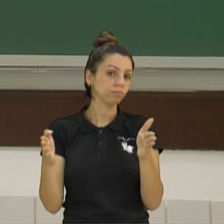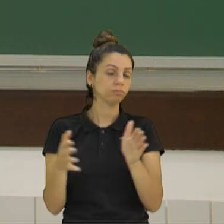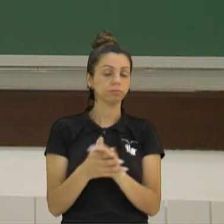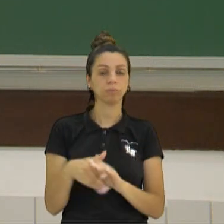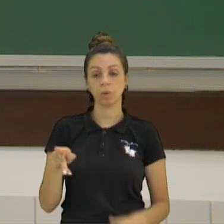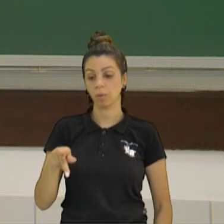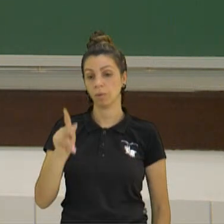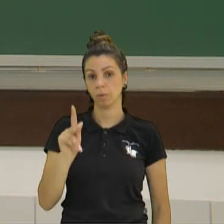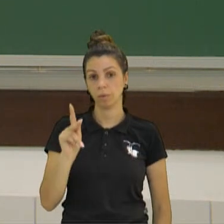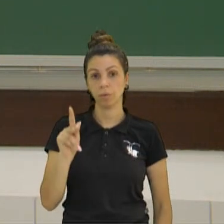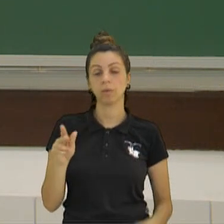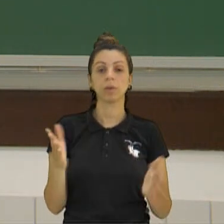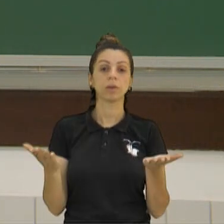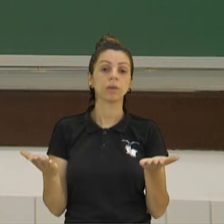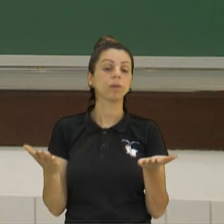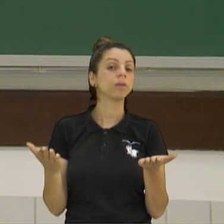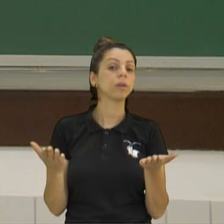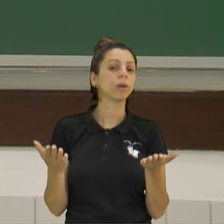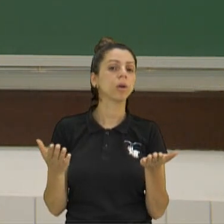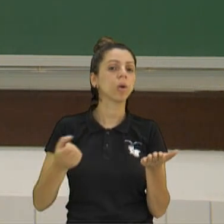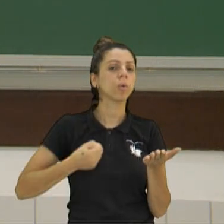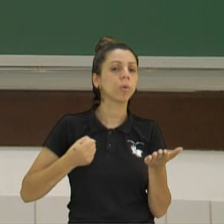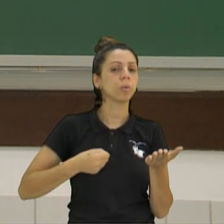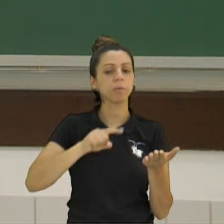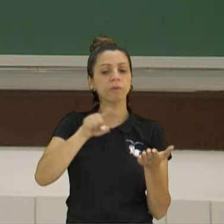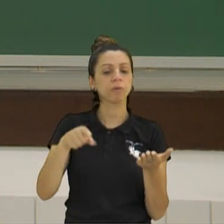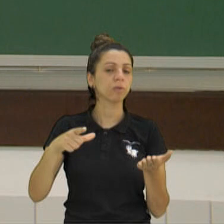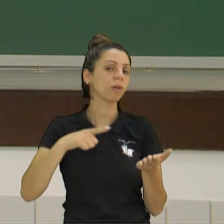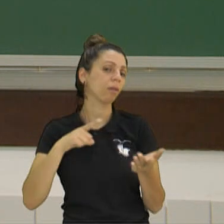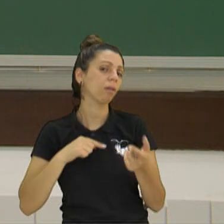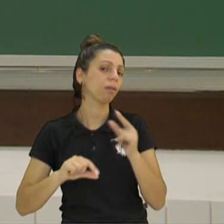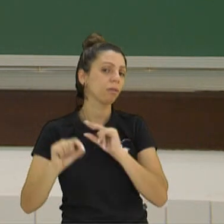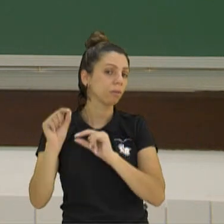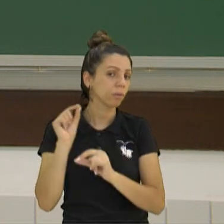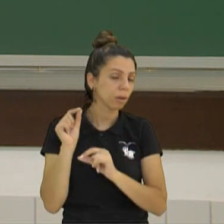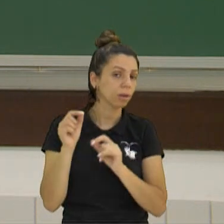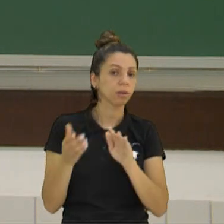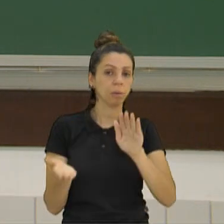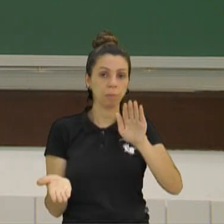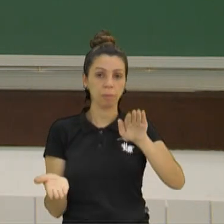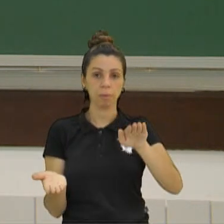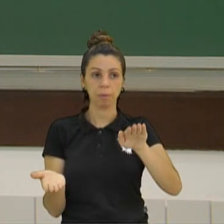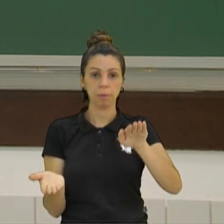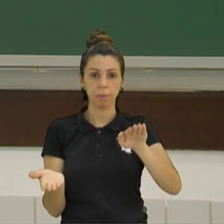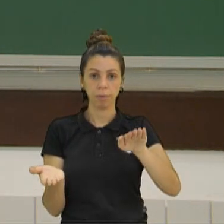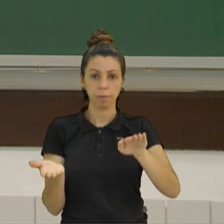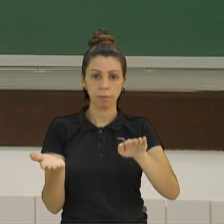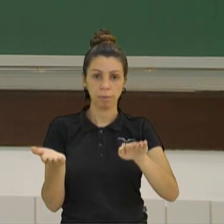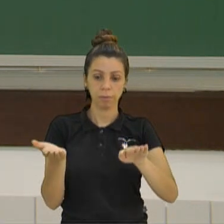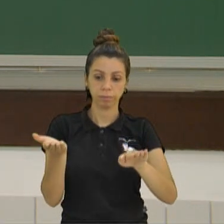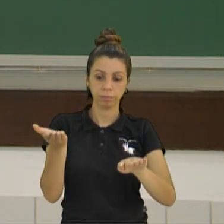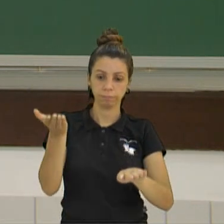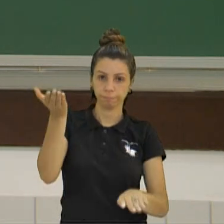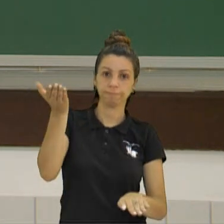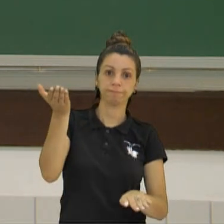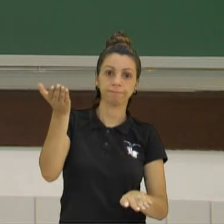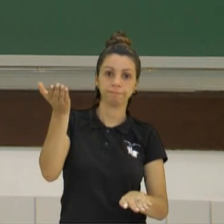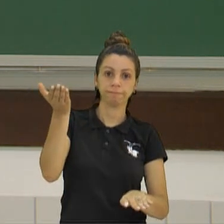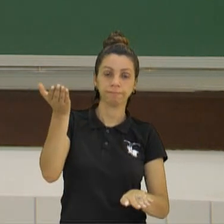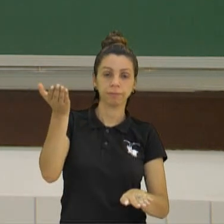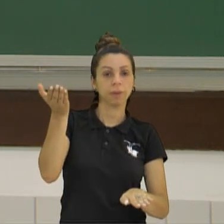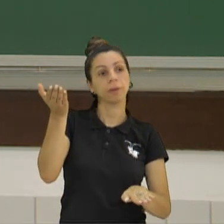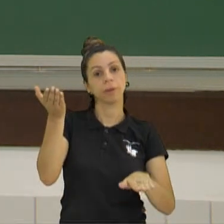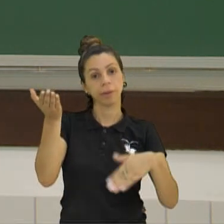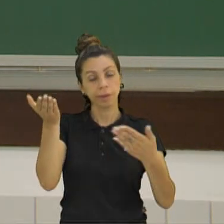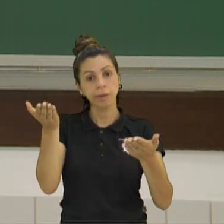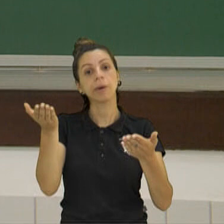o K for um número desse tipo, o que vai acontecer com as minhas grandezas? Enquanto uma está aumentando, a outra está diminuindo. E,